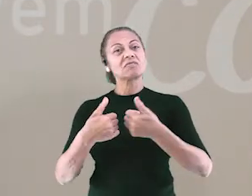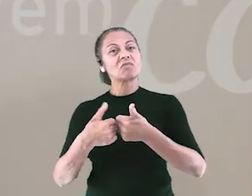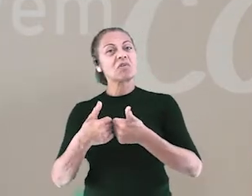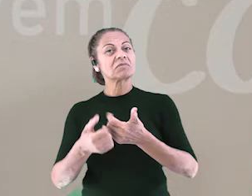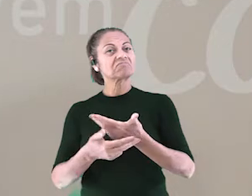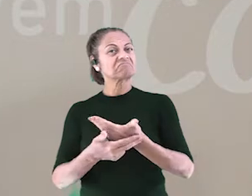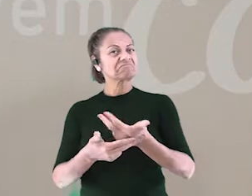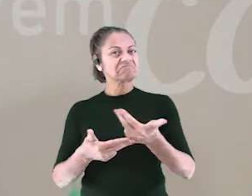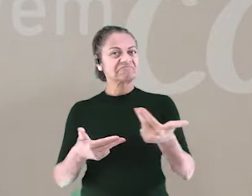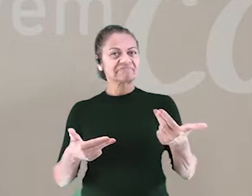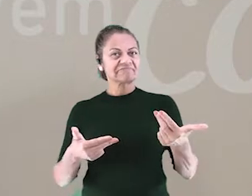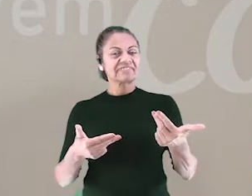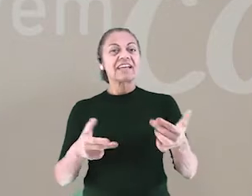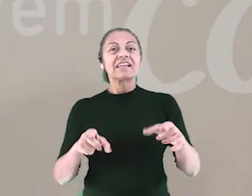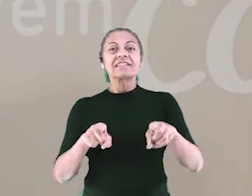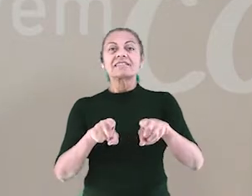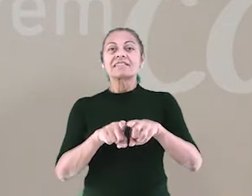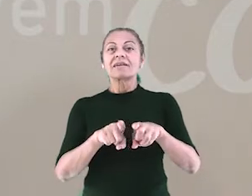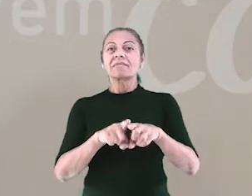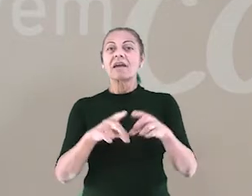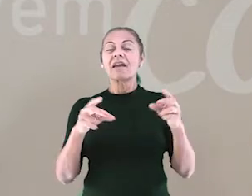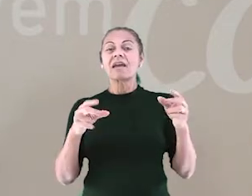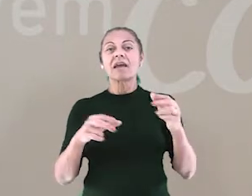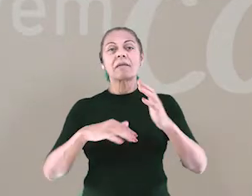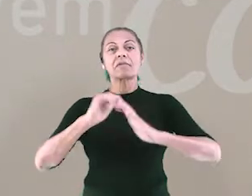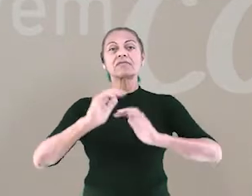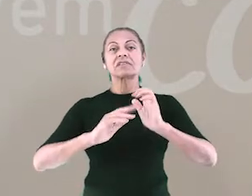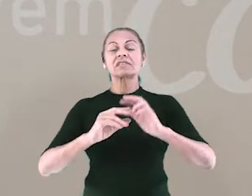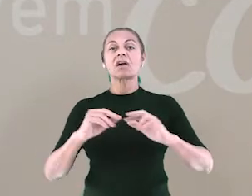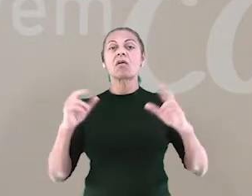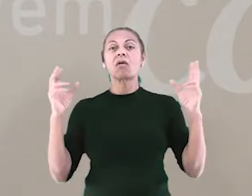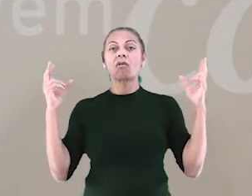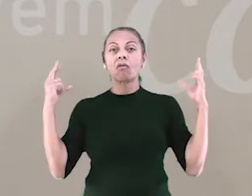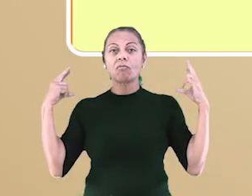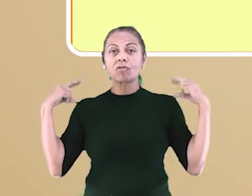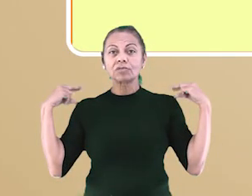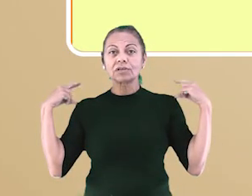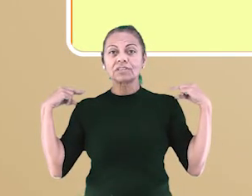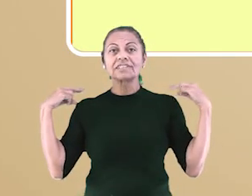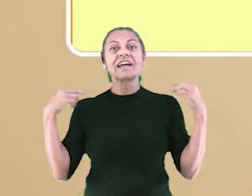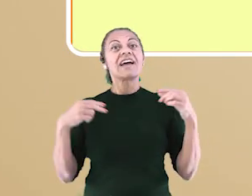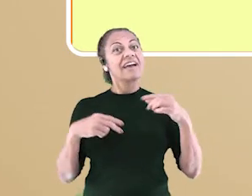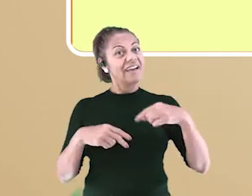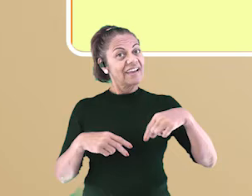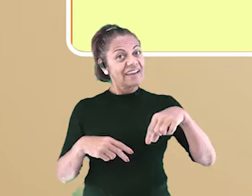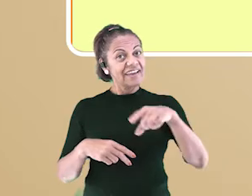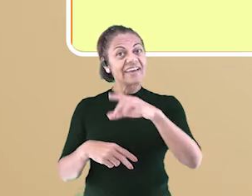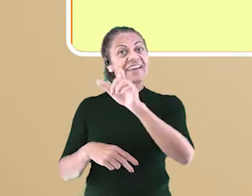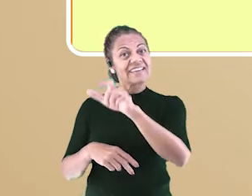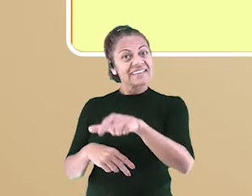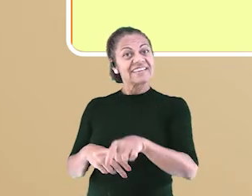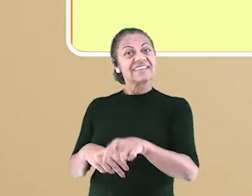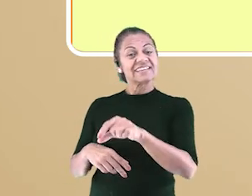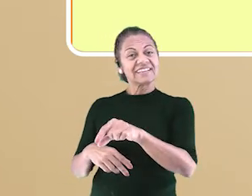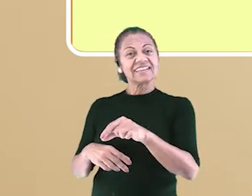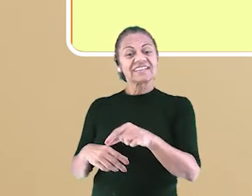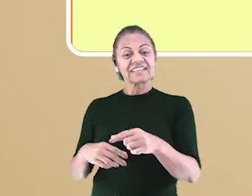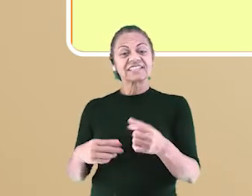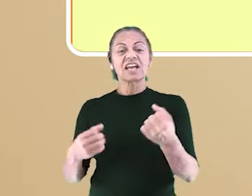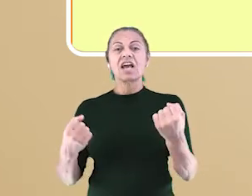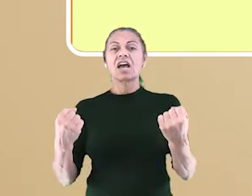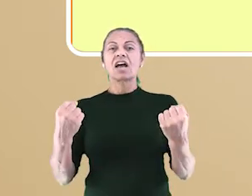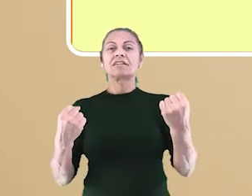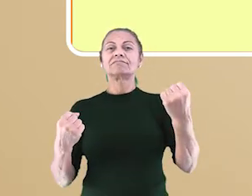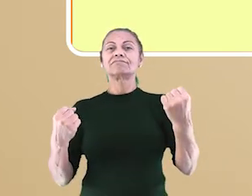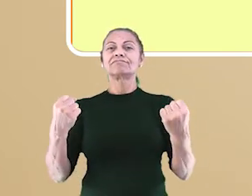Pensando nessa questão do transporte, podemos falar sobre a profissão dos motoristas. Eles que dirigem esses automóveis e